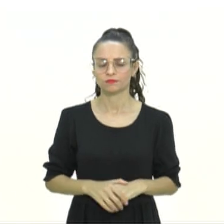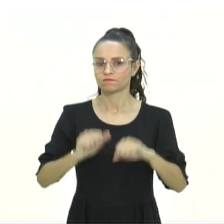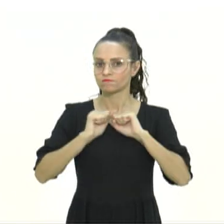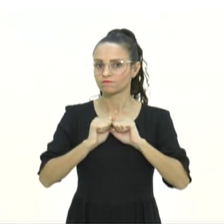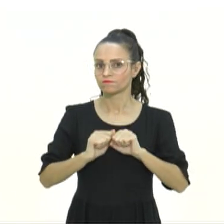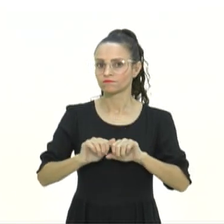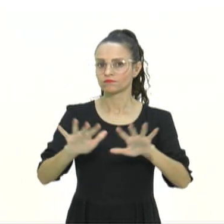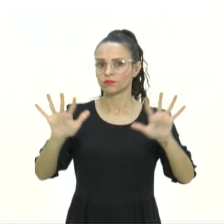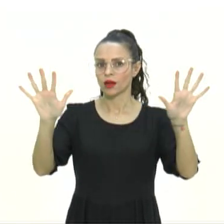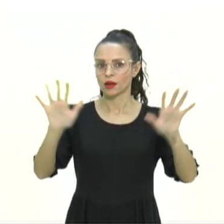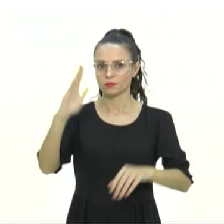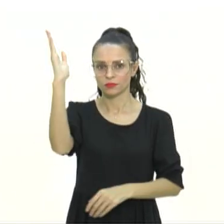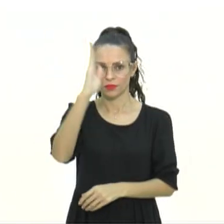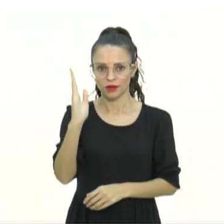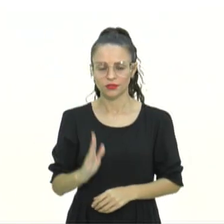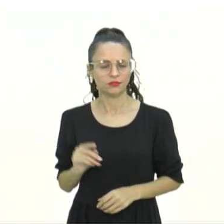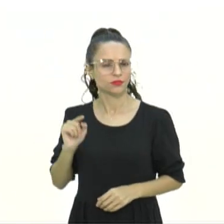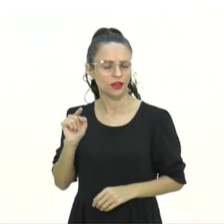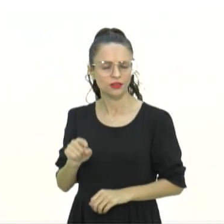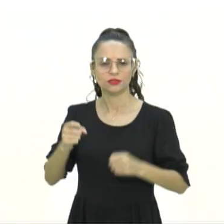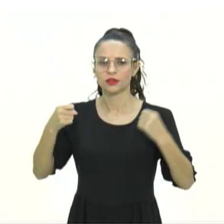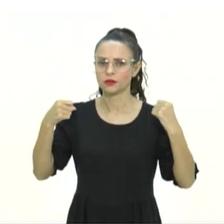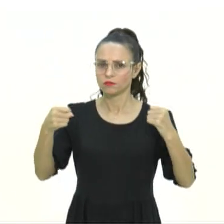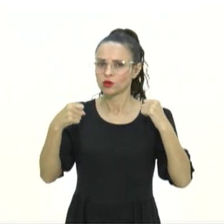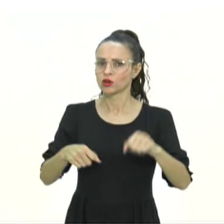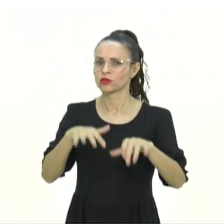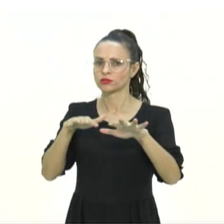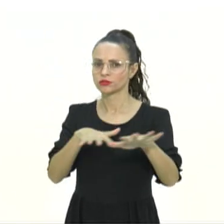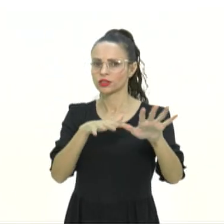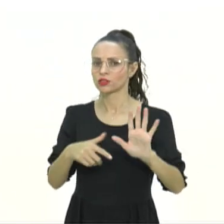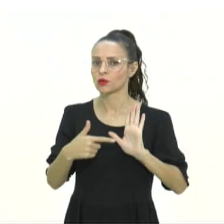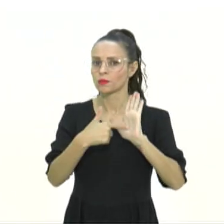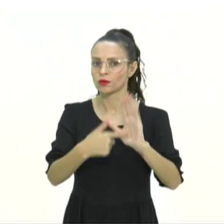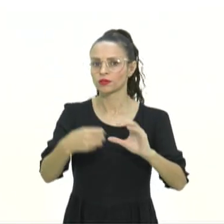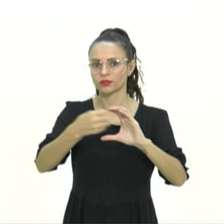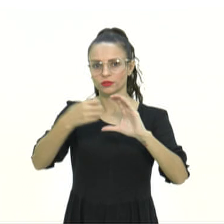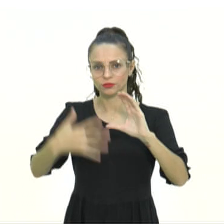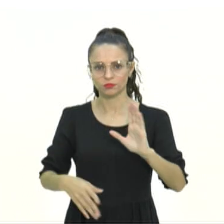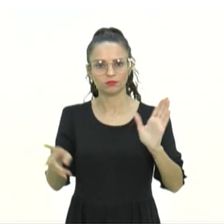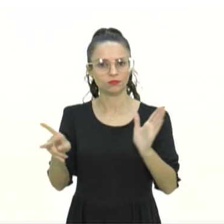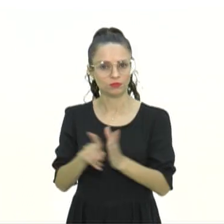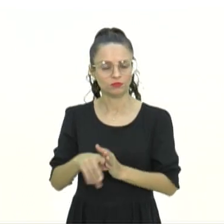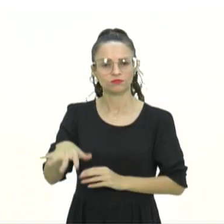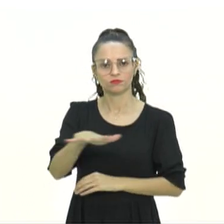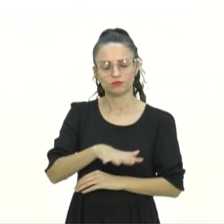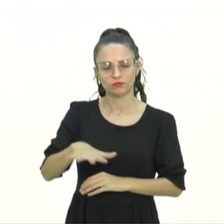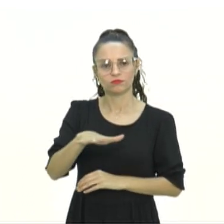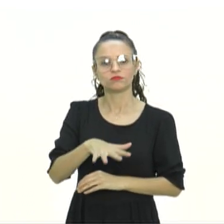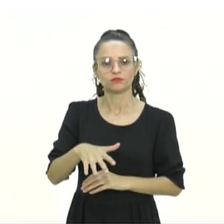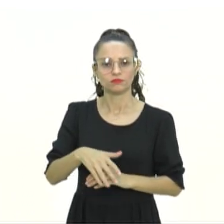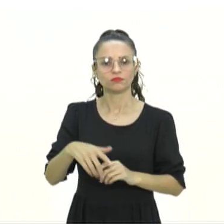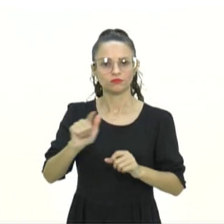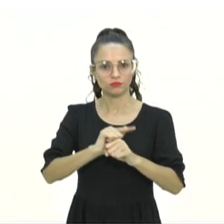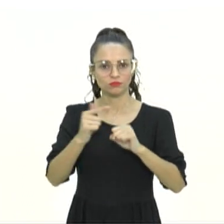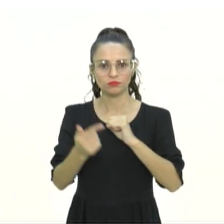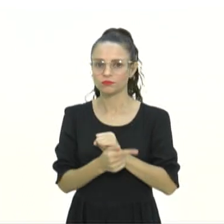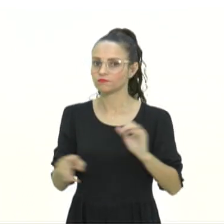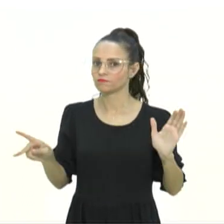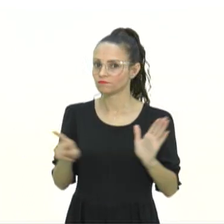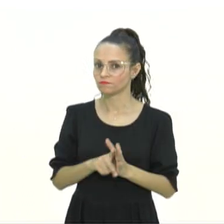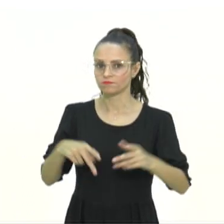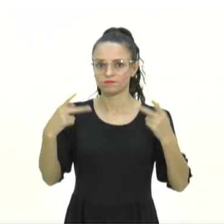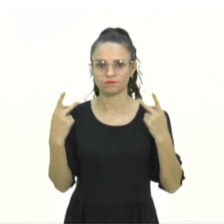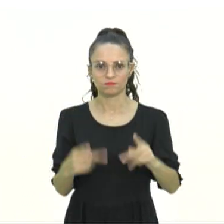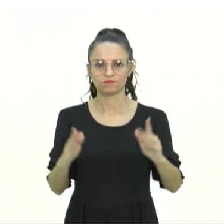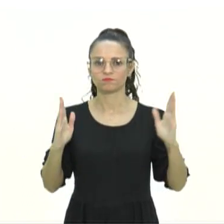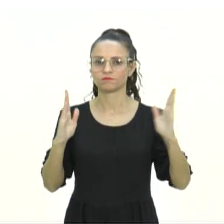território brasileiro, esses protestos evidenciaram características do espaço geográfico próprias do